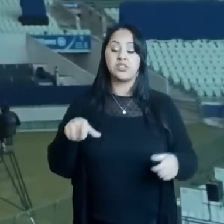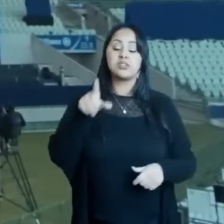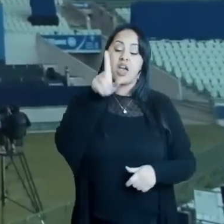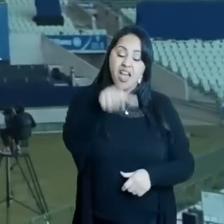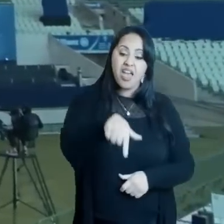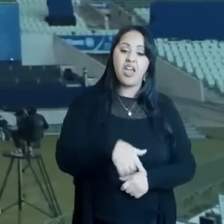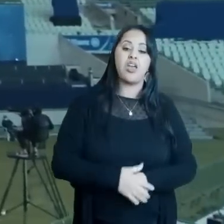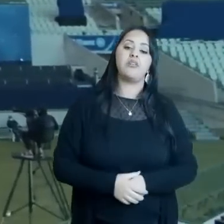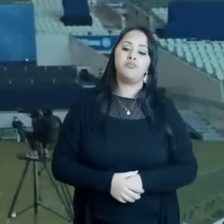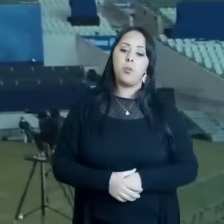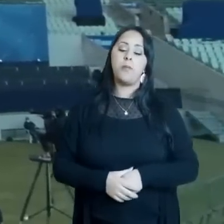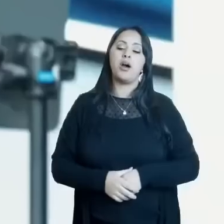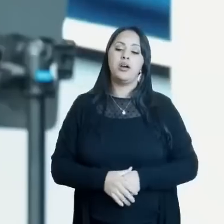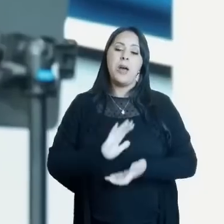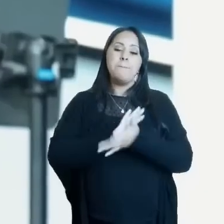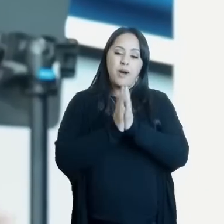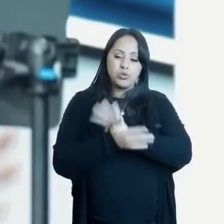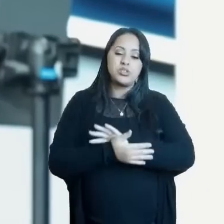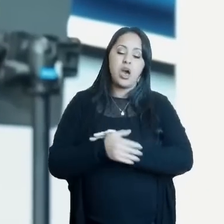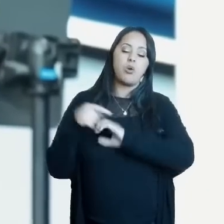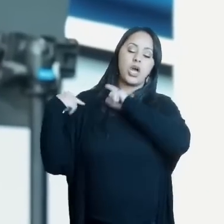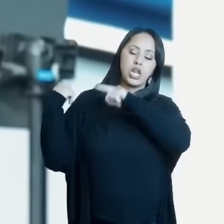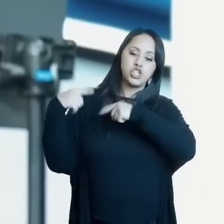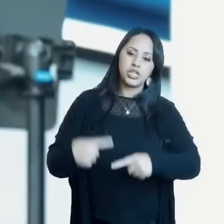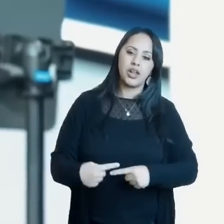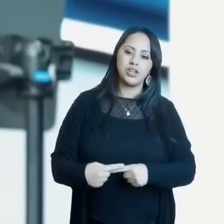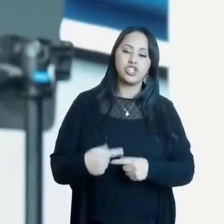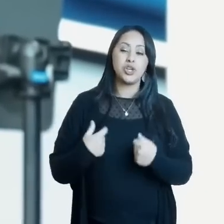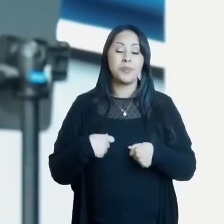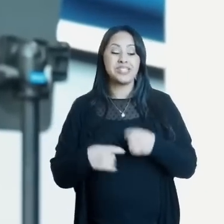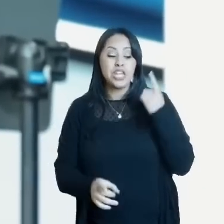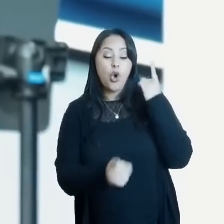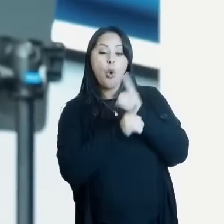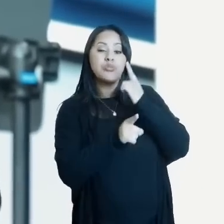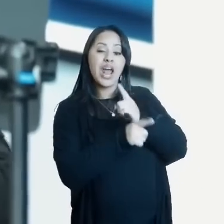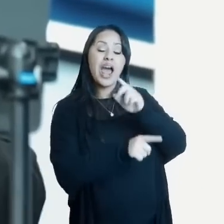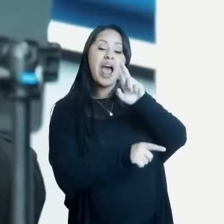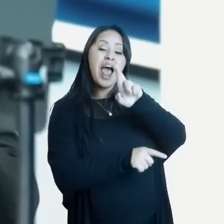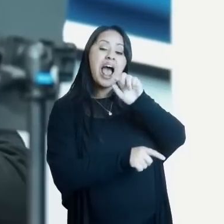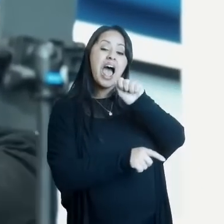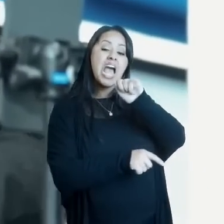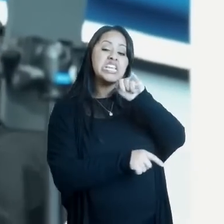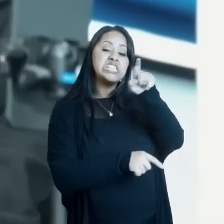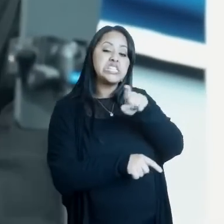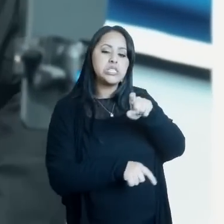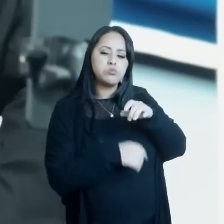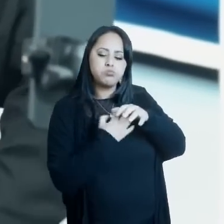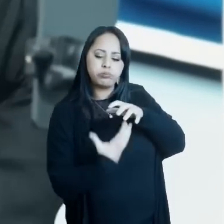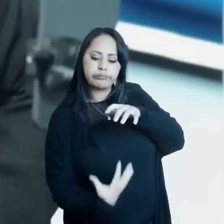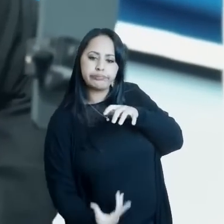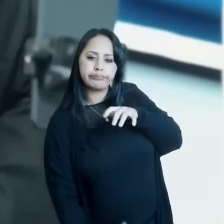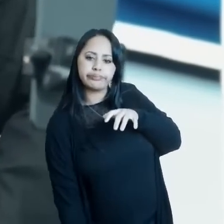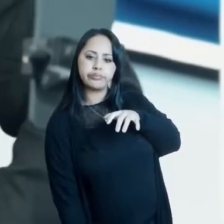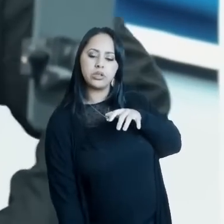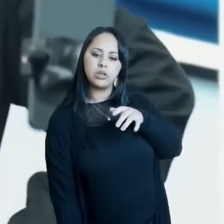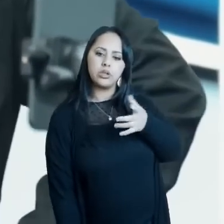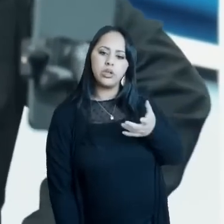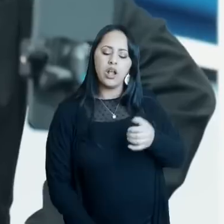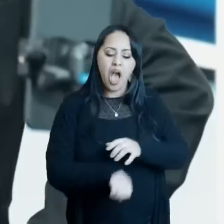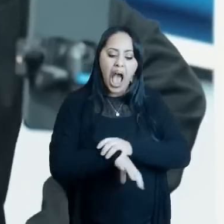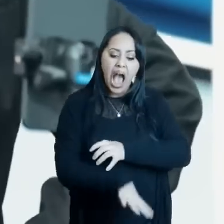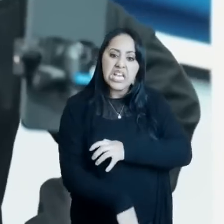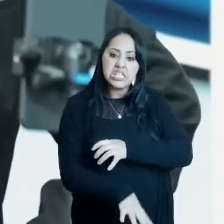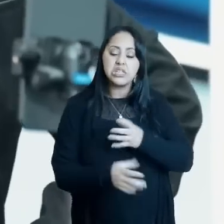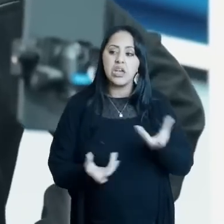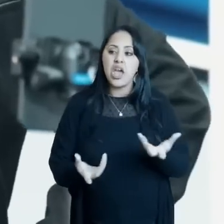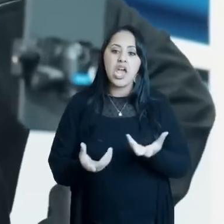Na maioria das vezes, é uma maldição hereditária. Aí nós temos que identificar a raiz. Por que identificar a raiz? Porque isso que está acontecendo, de não conseguir prosperar,